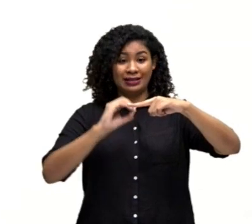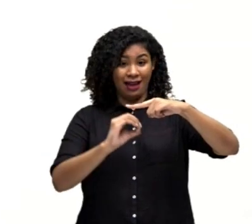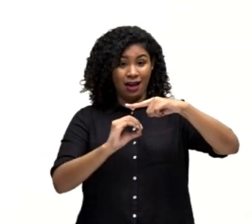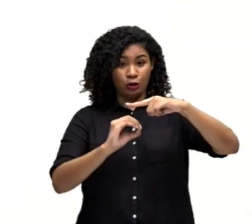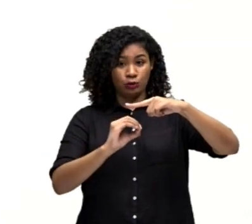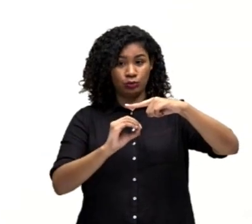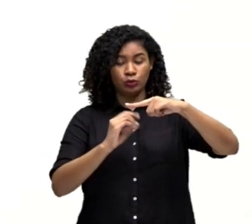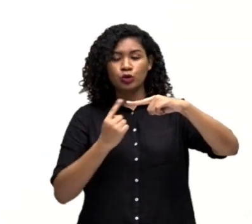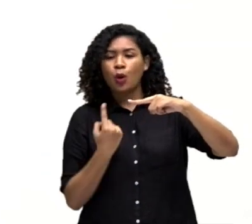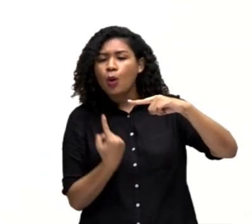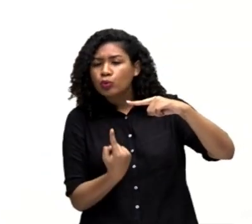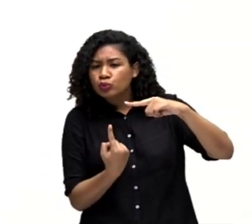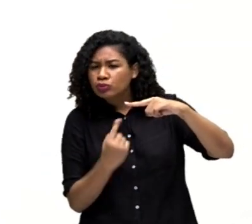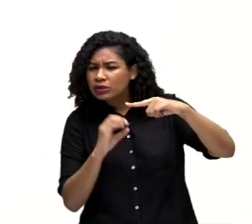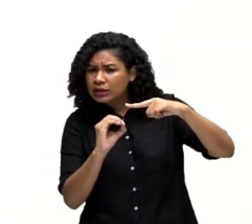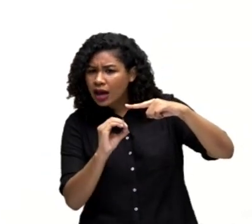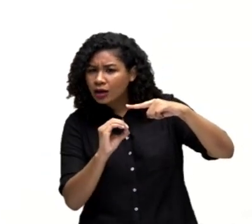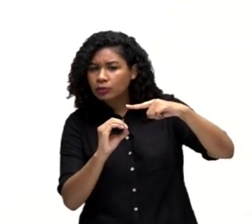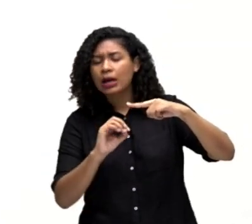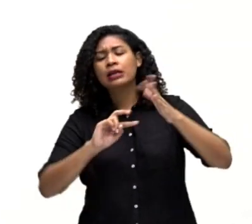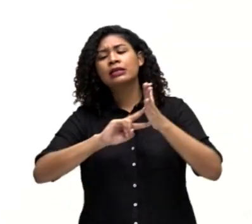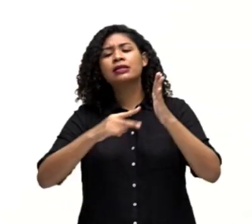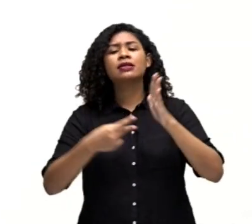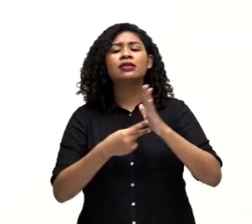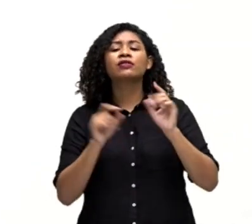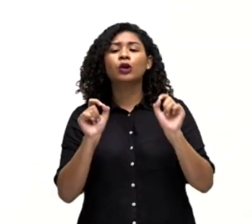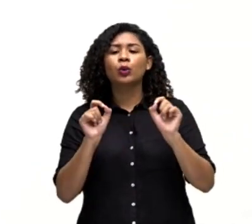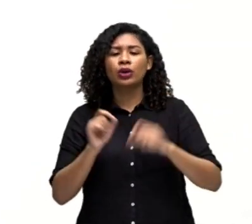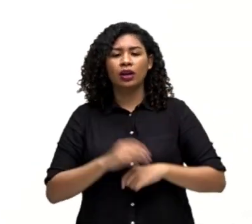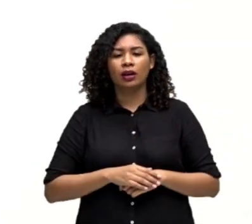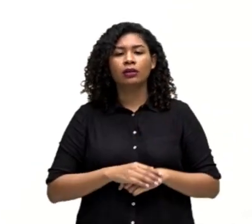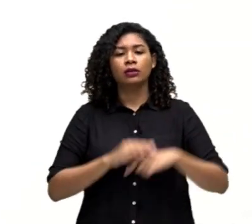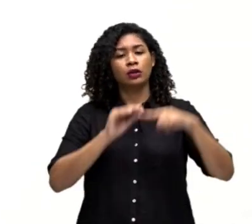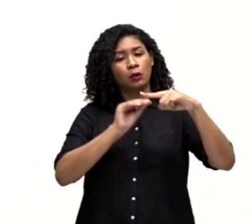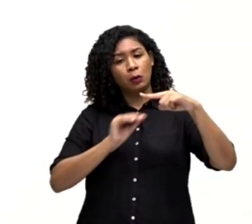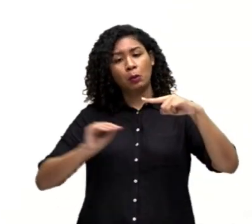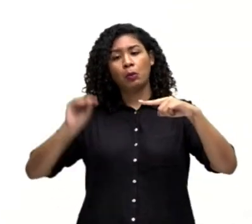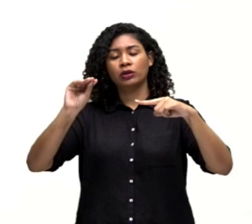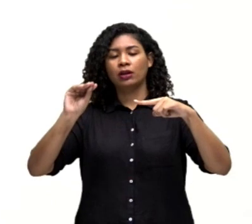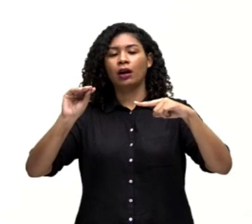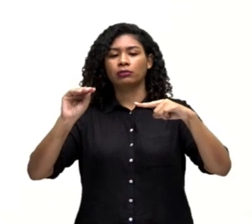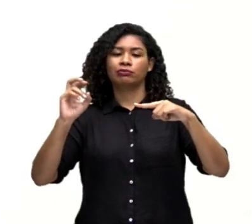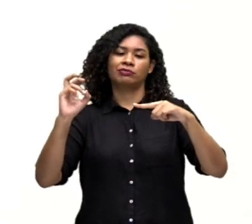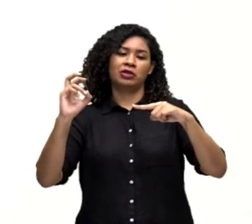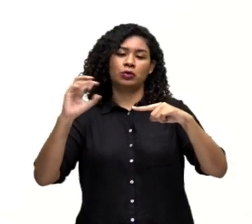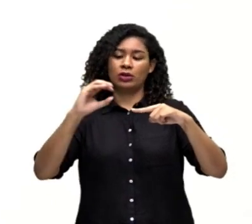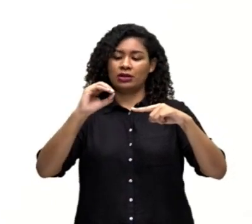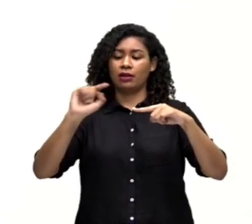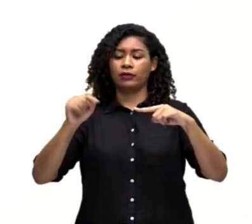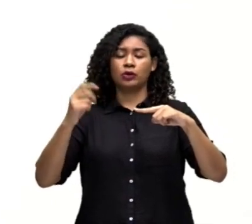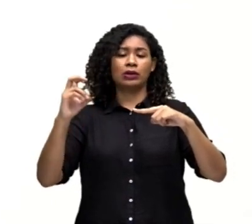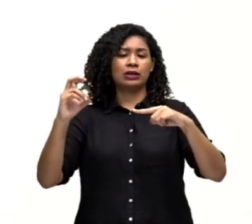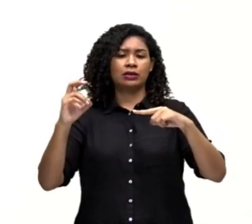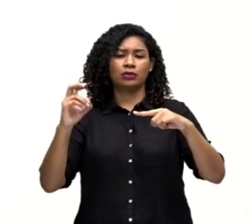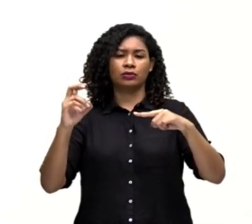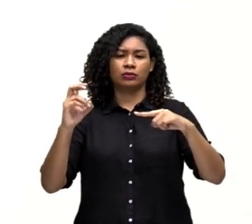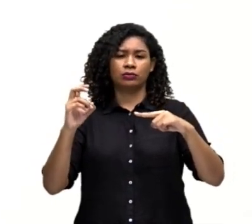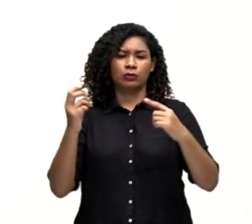zero, automaticamente nós temos aí 0,5. Beleza?